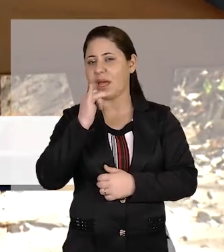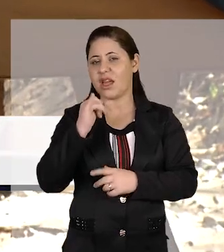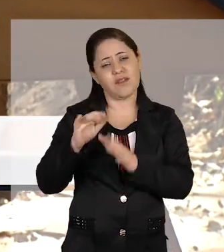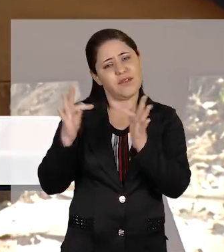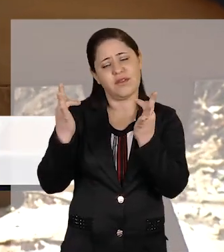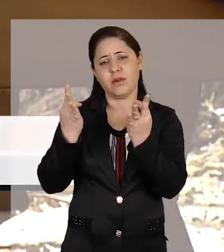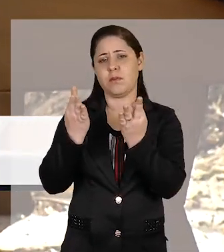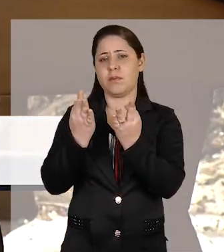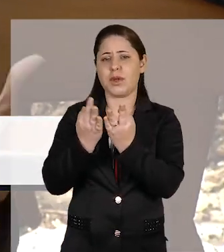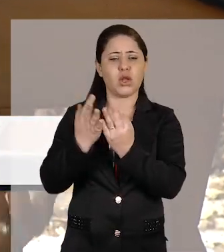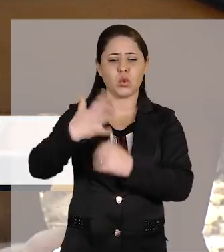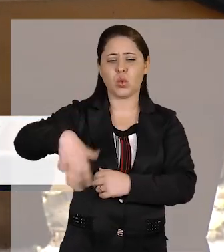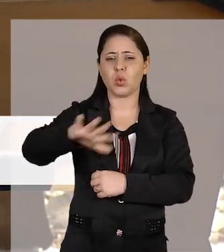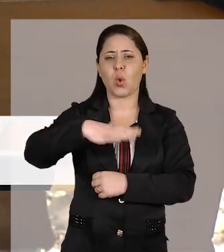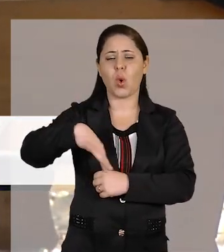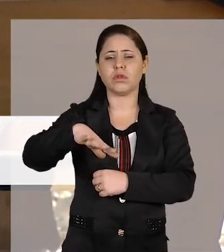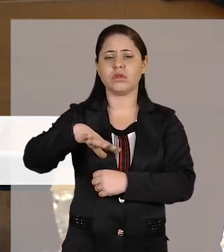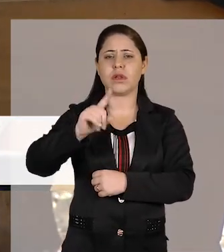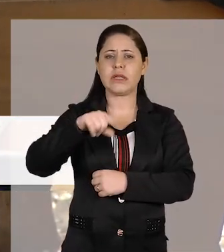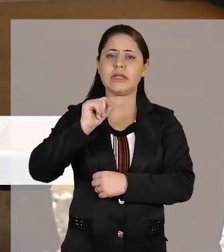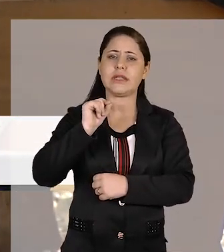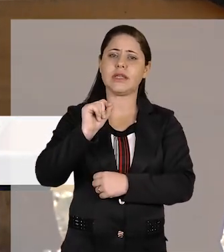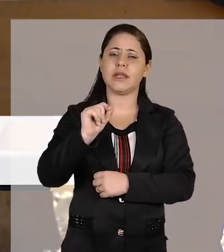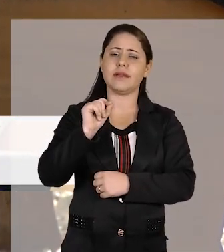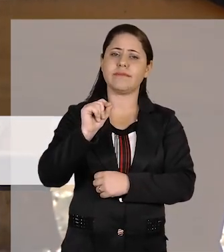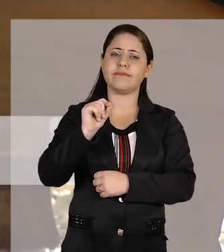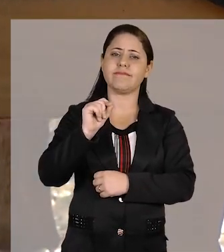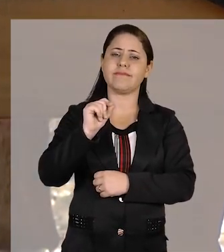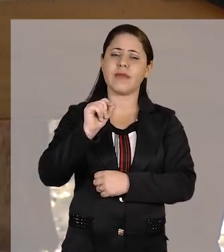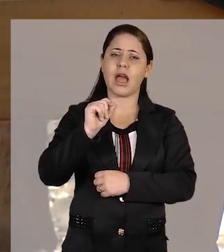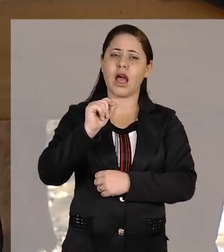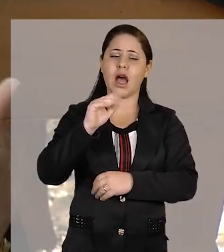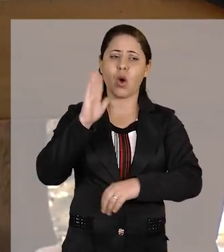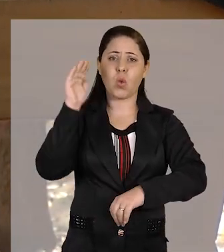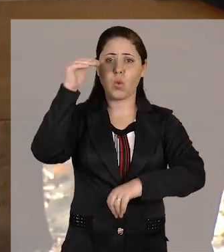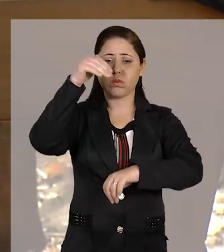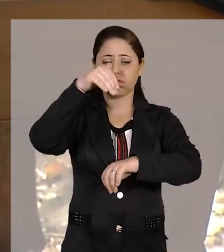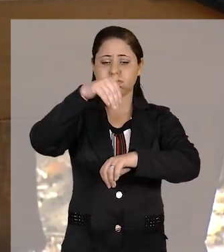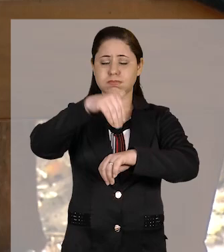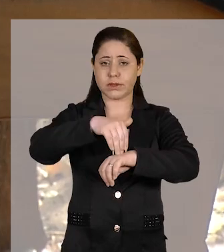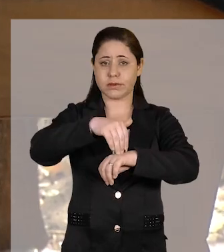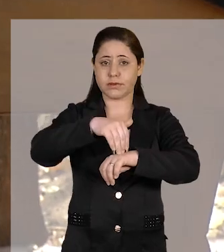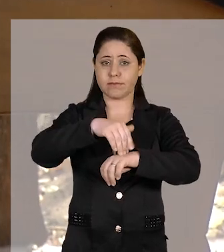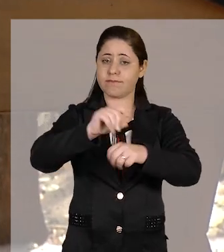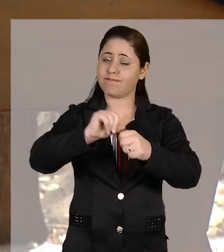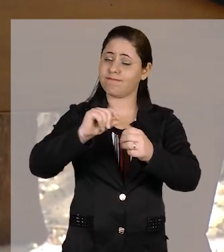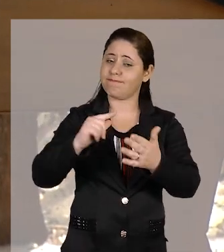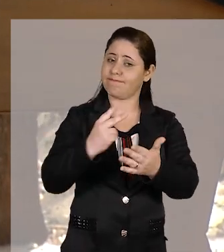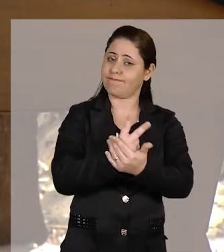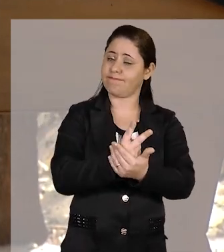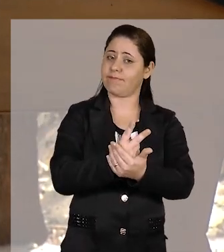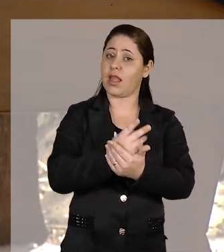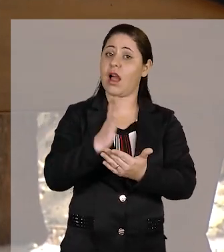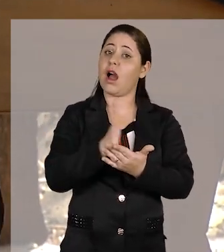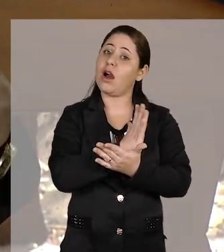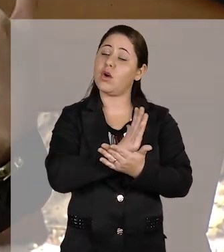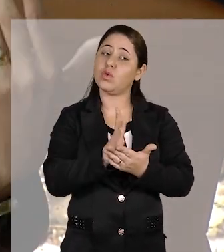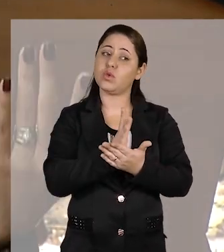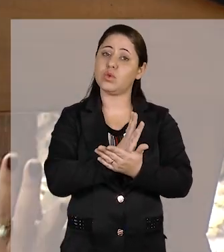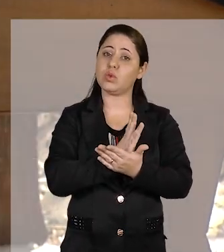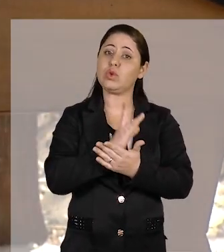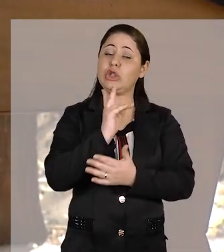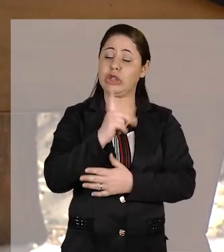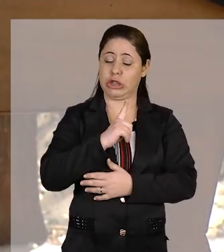mães, pais, né, familiares desses adolescentes que foram acusados de ato infracional. E alguns